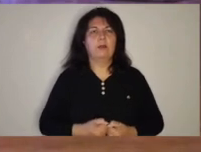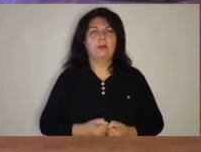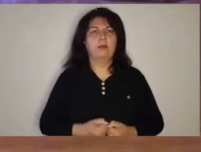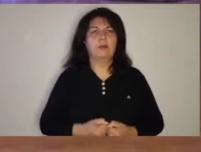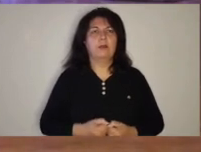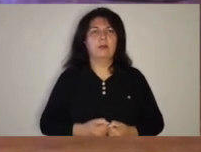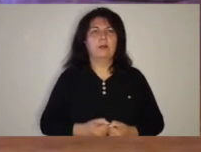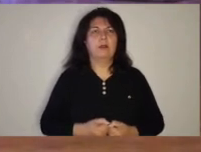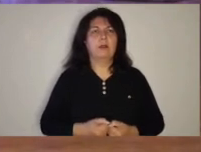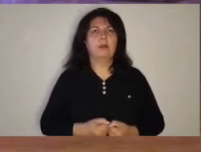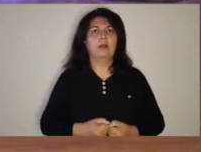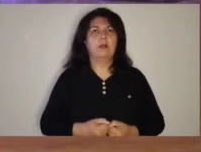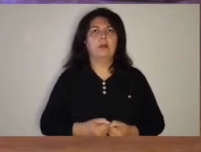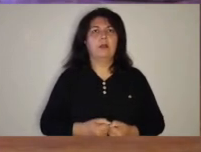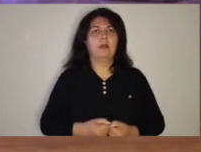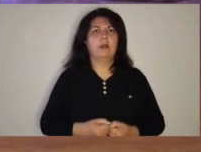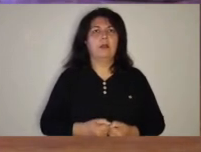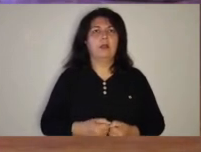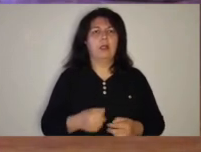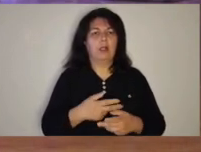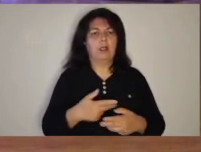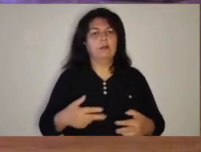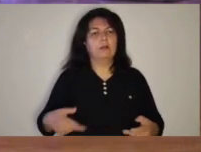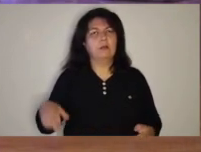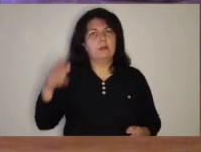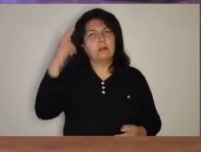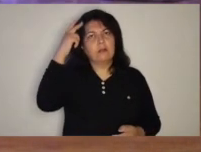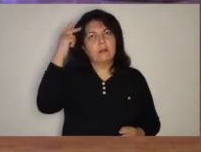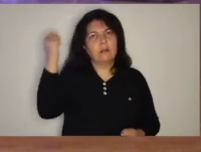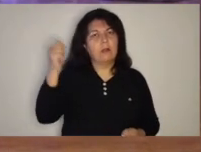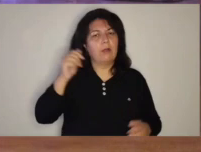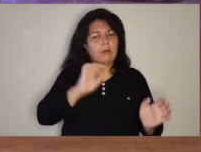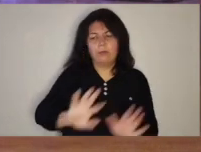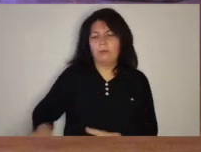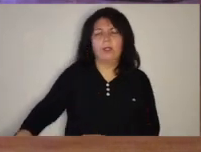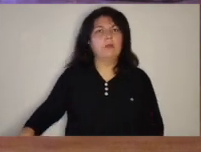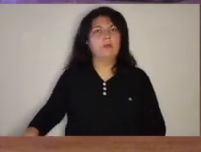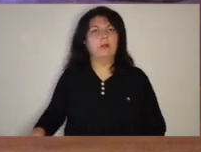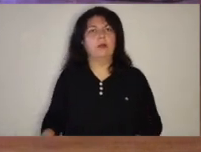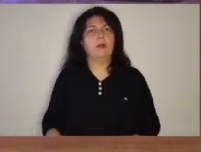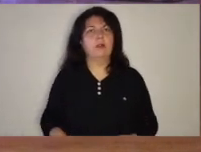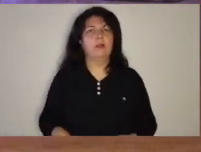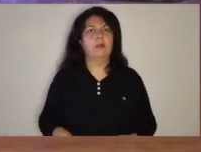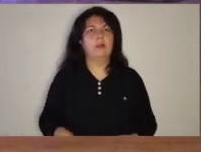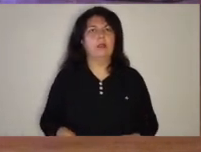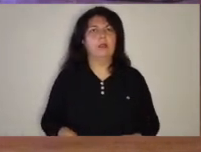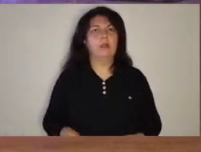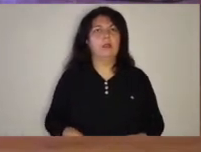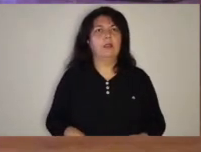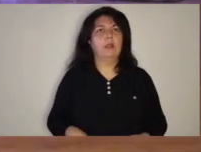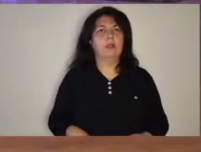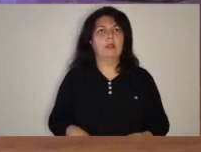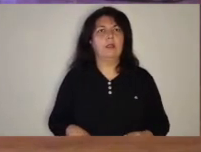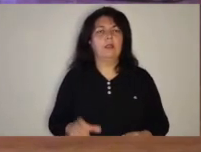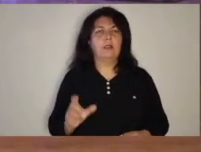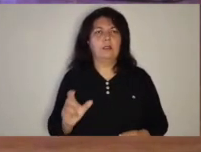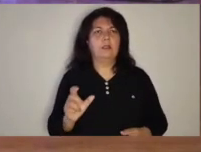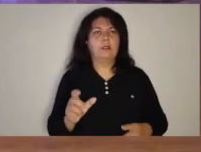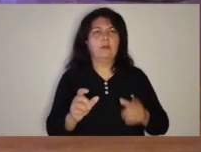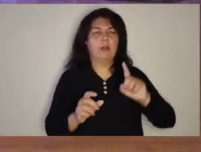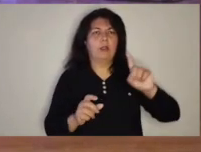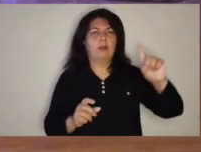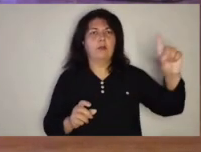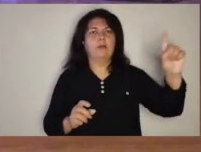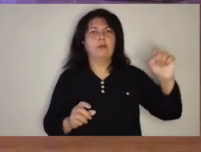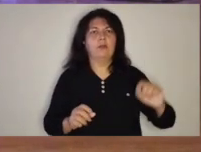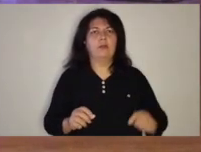te chamou para ser uma vida extraordinária. Saia dessa rotina agora. Irmãos, diz na palavra do